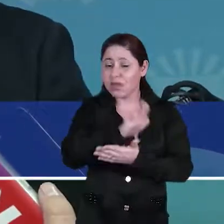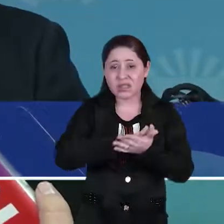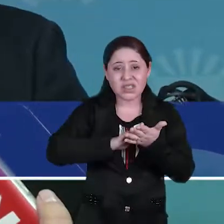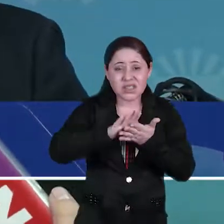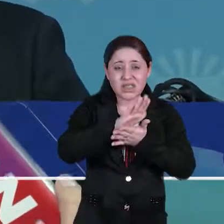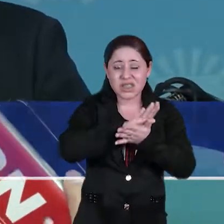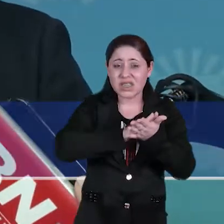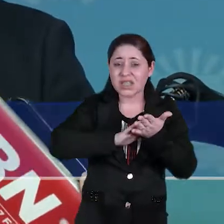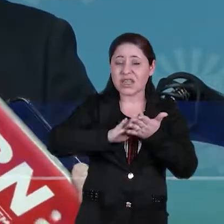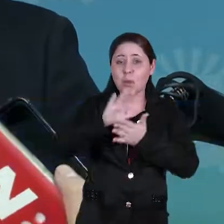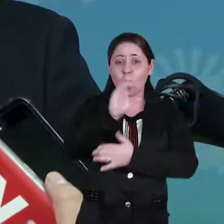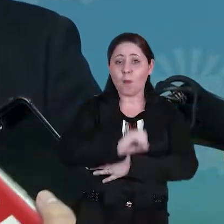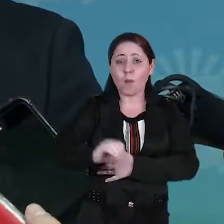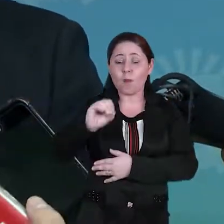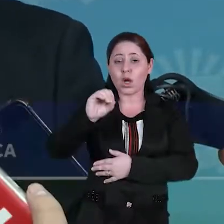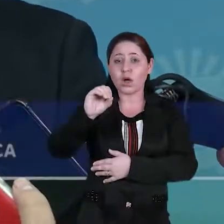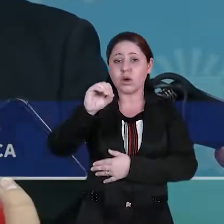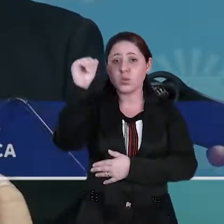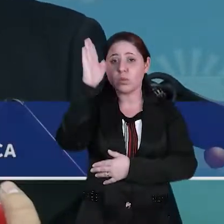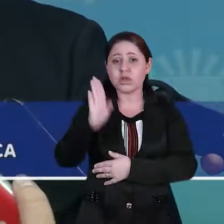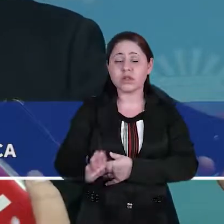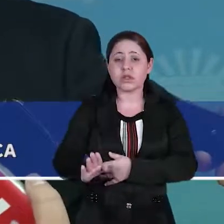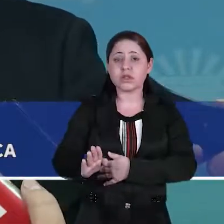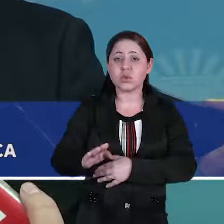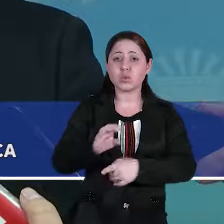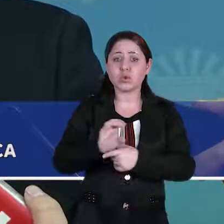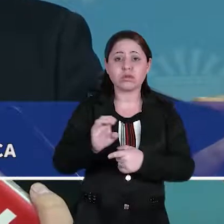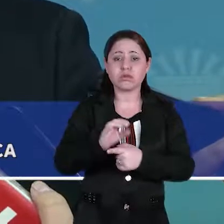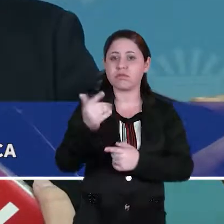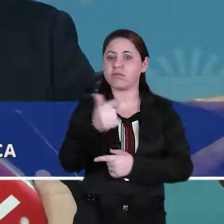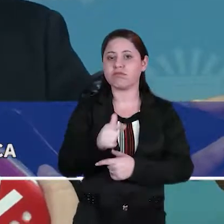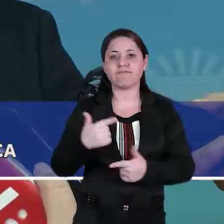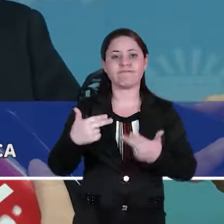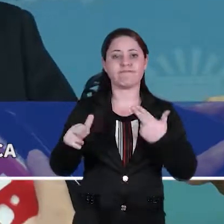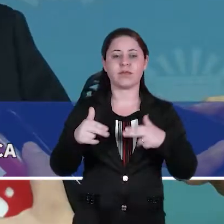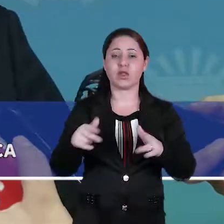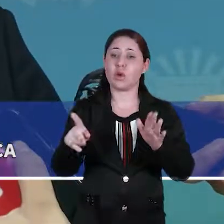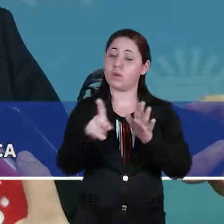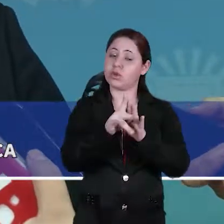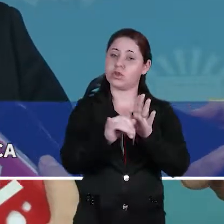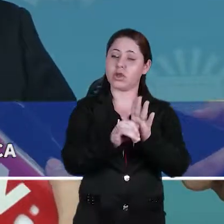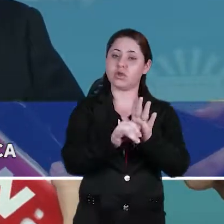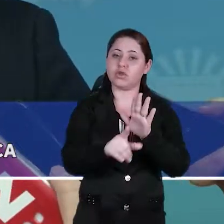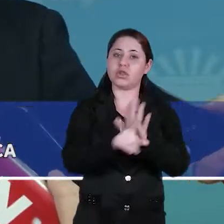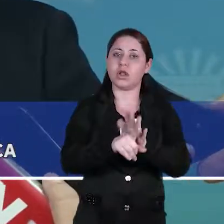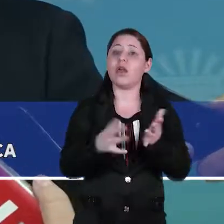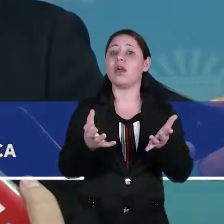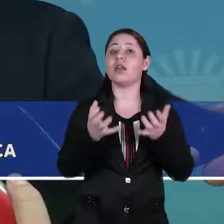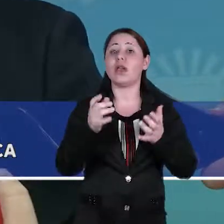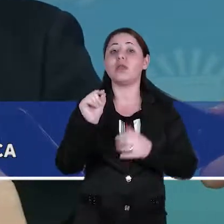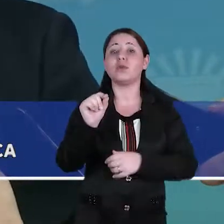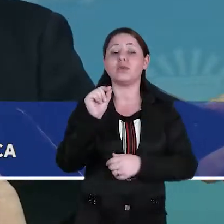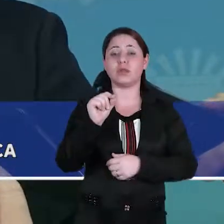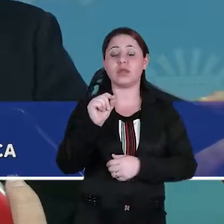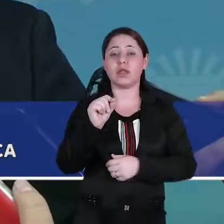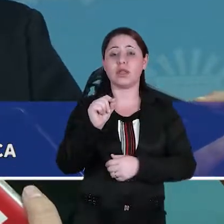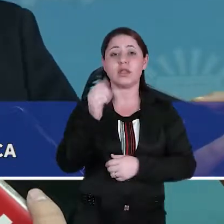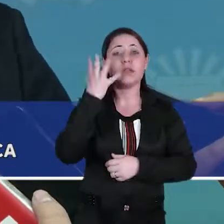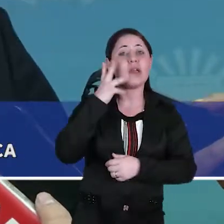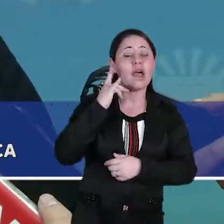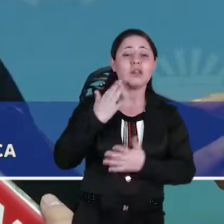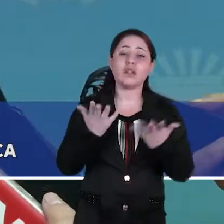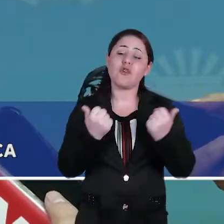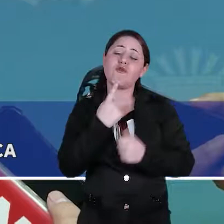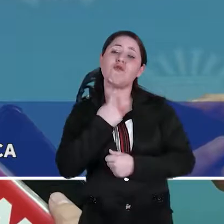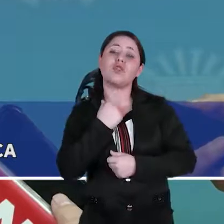crianças não saberem, no mínimo, cantar o hino nacional e o hino do Estado. Então, com esse projeto de lei, eu busco que as crianças